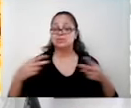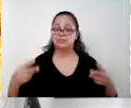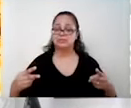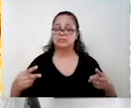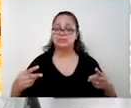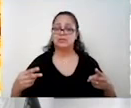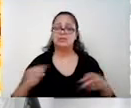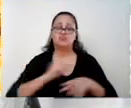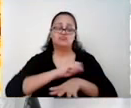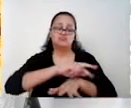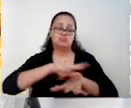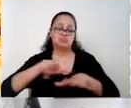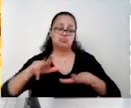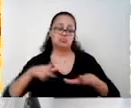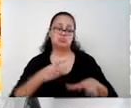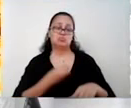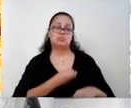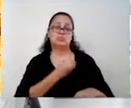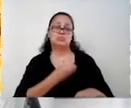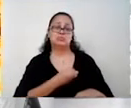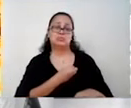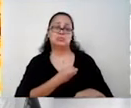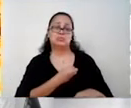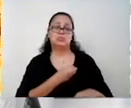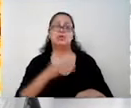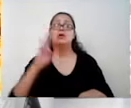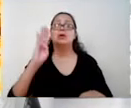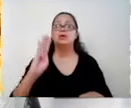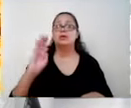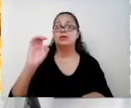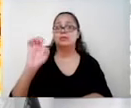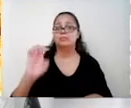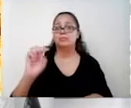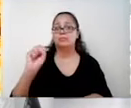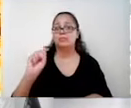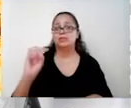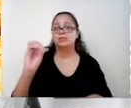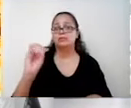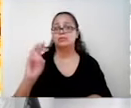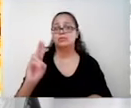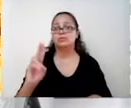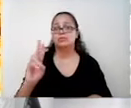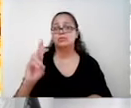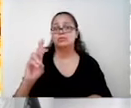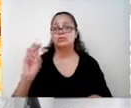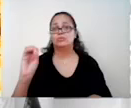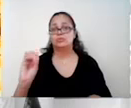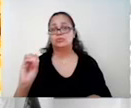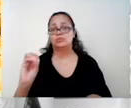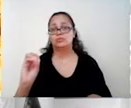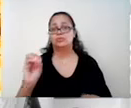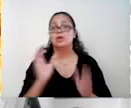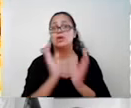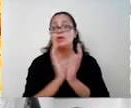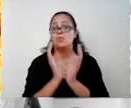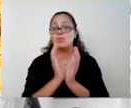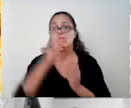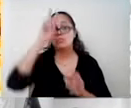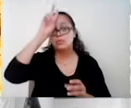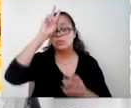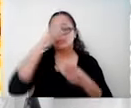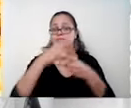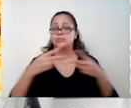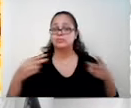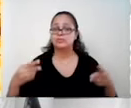biodiversidade. Dentre os insetos, os besouros, ou seja, os coleópteros, é o grupo de insetos que tem maior